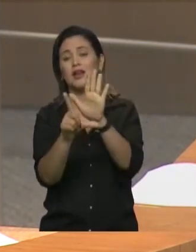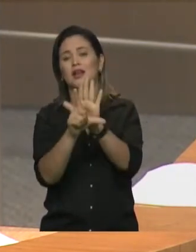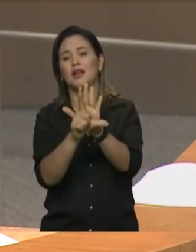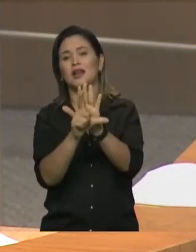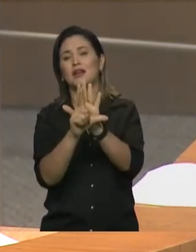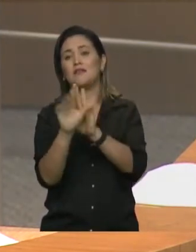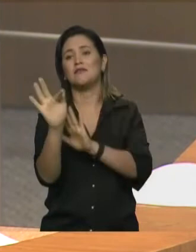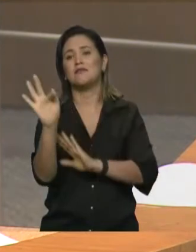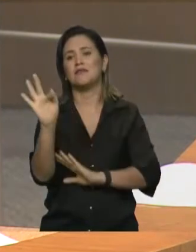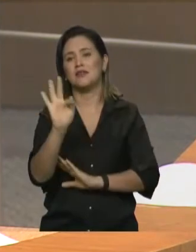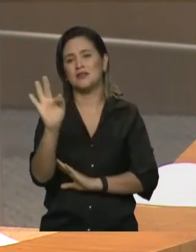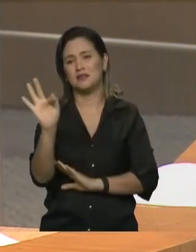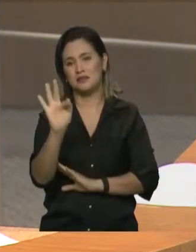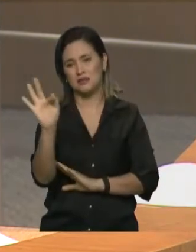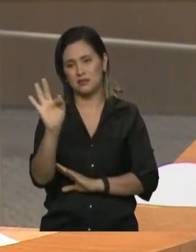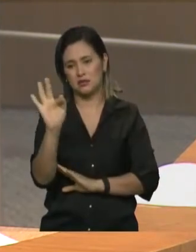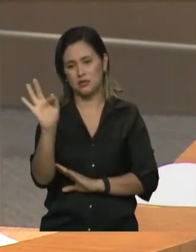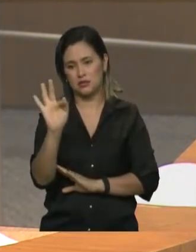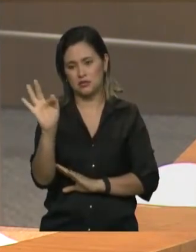a alíquota.